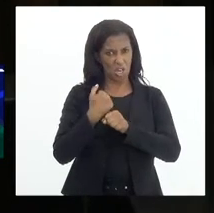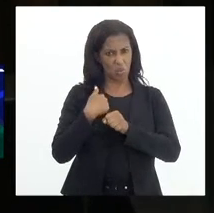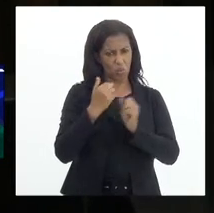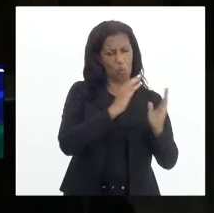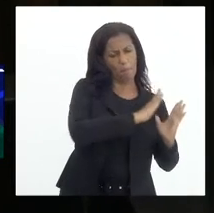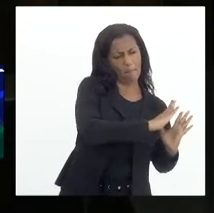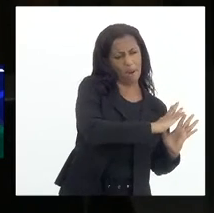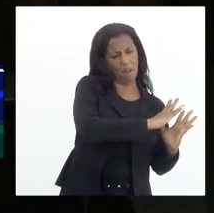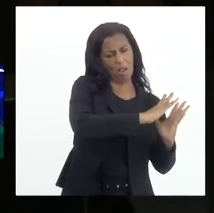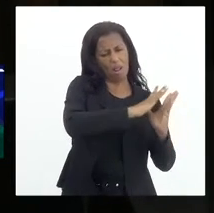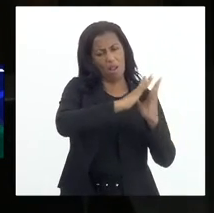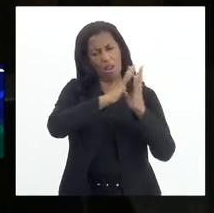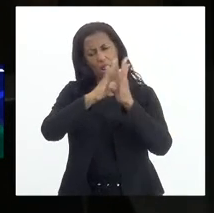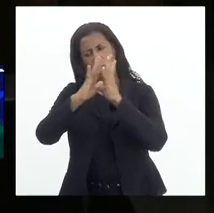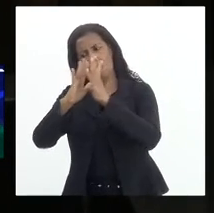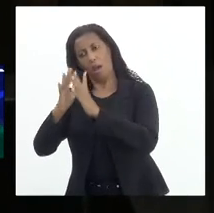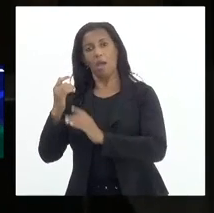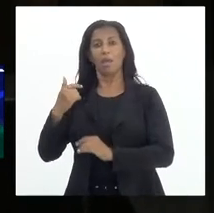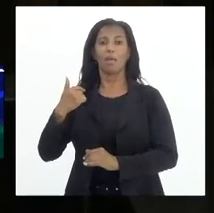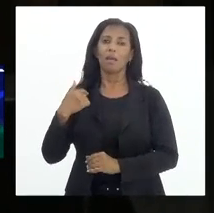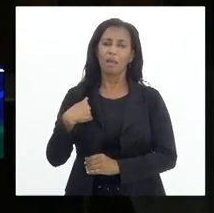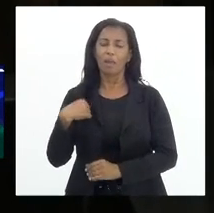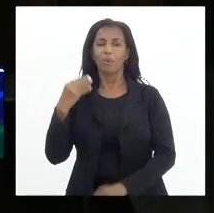sete anos, eu tentei